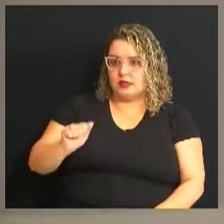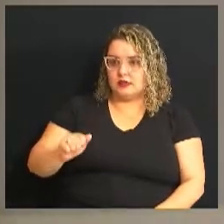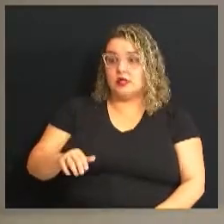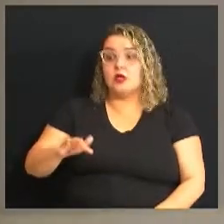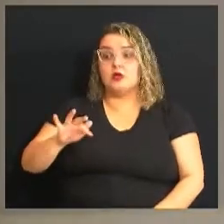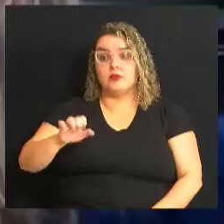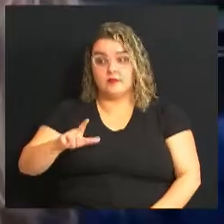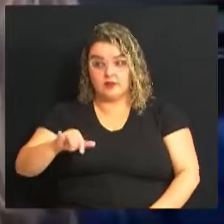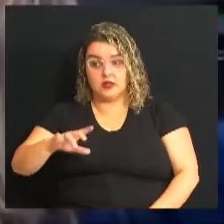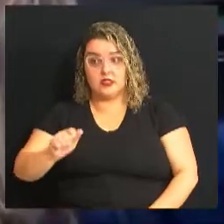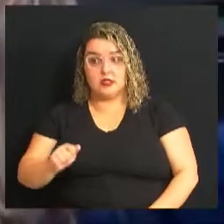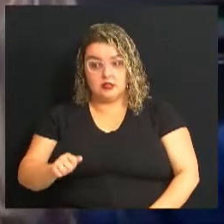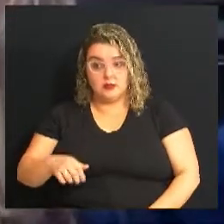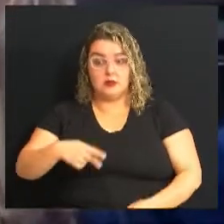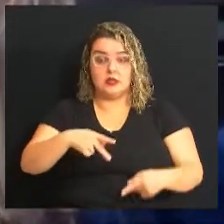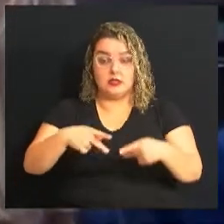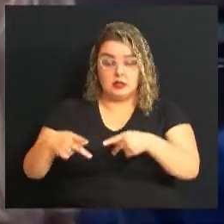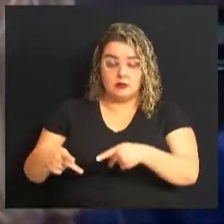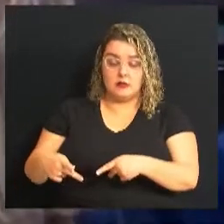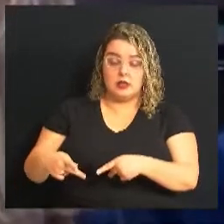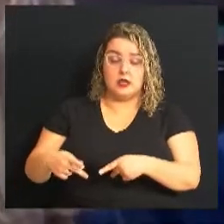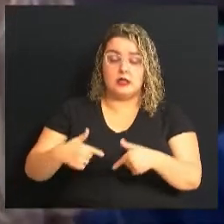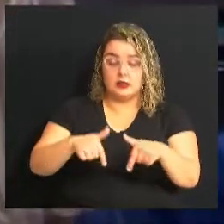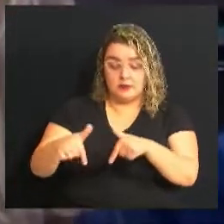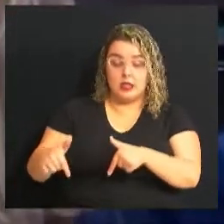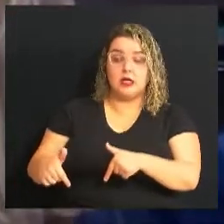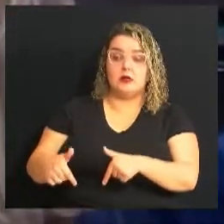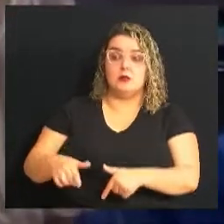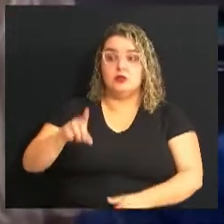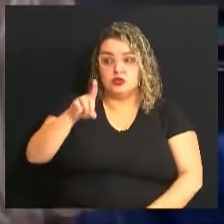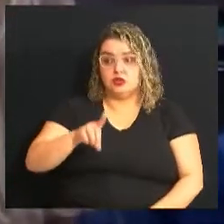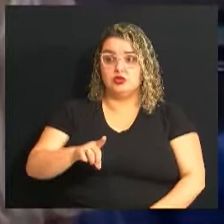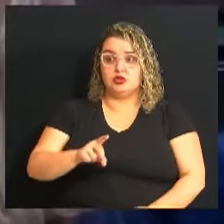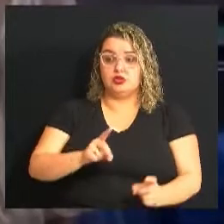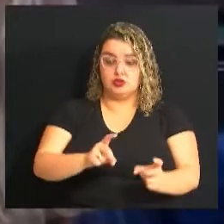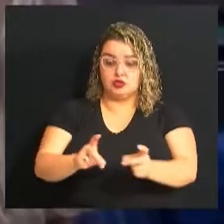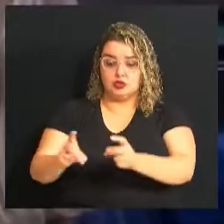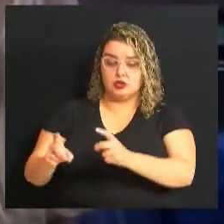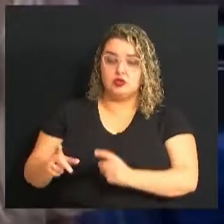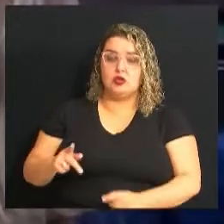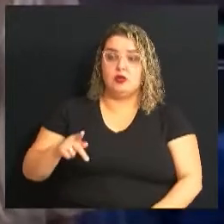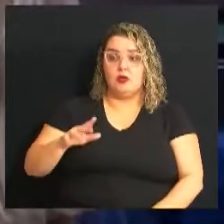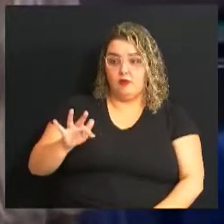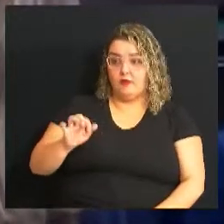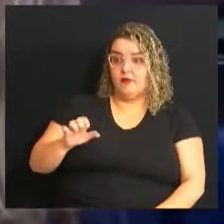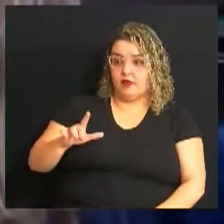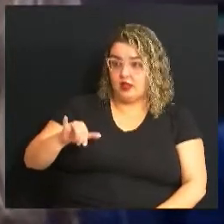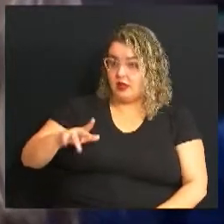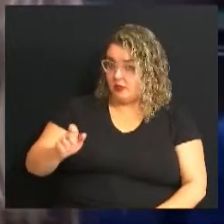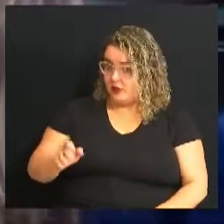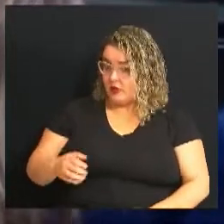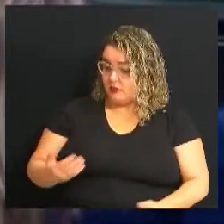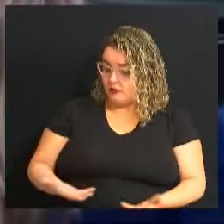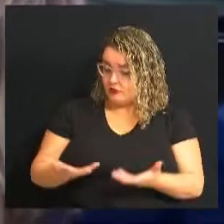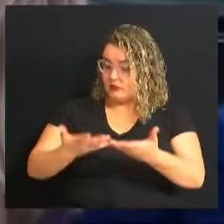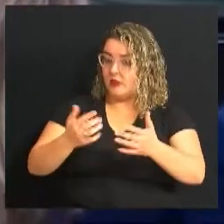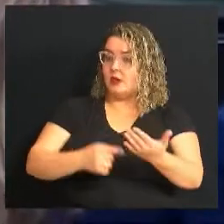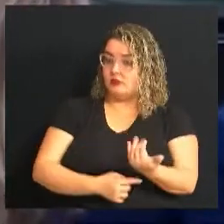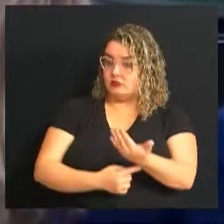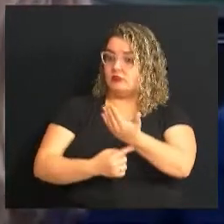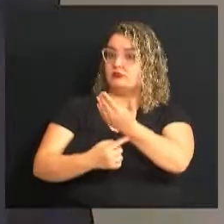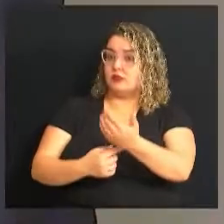diretor comercial, a consultoria ajudou na implementação de um projeto voltado para a tecnologia e que também